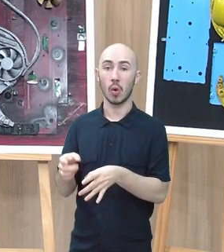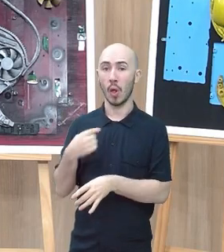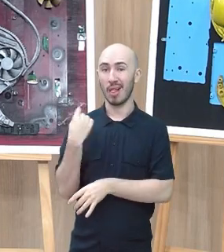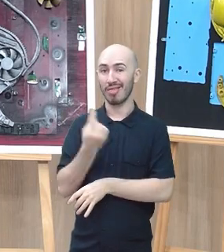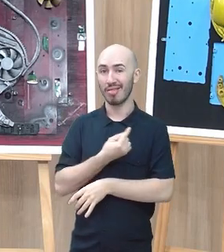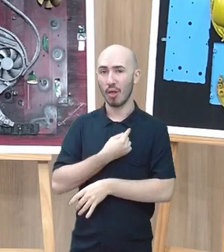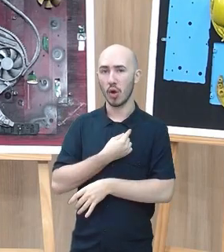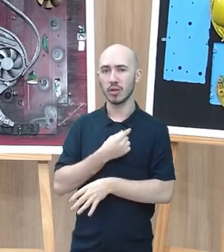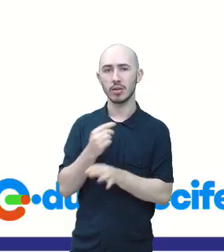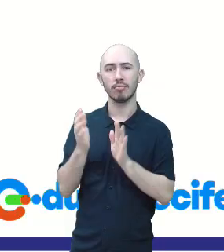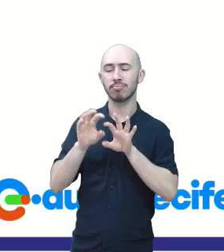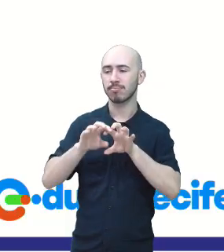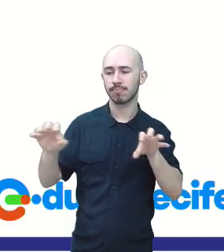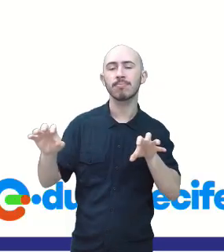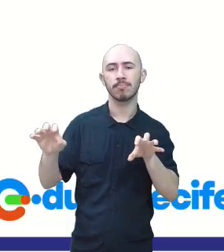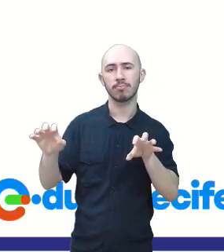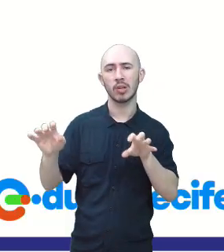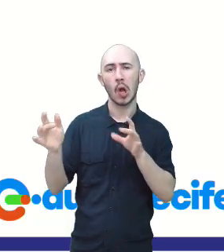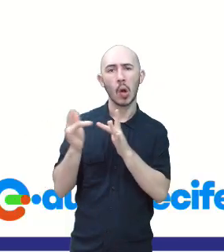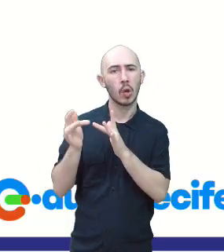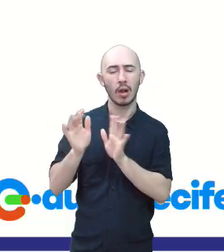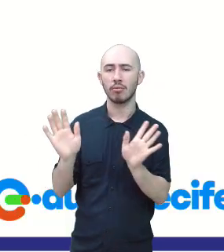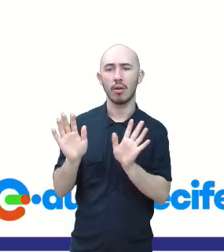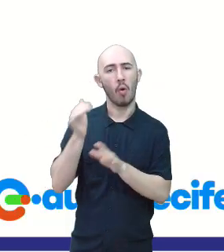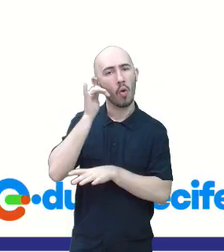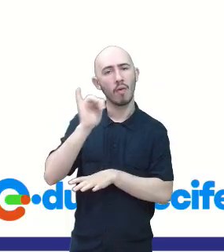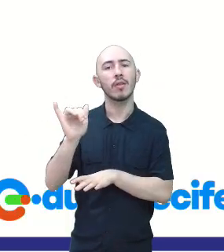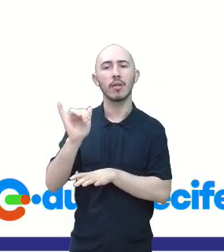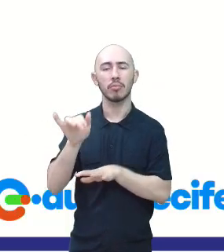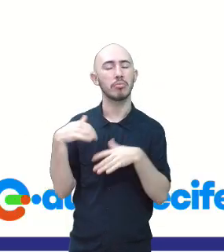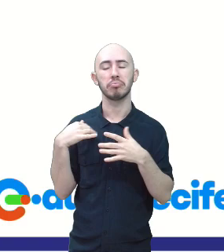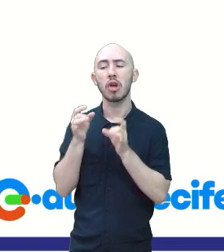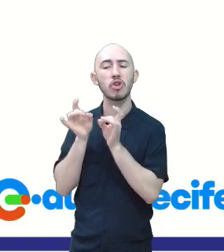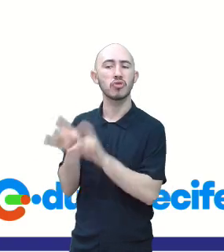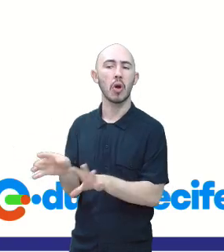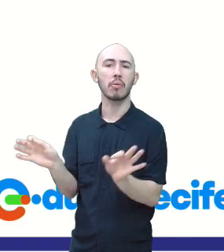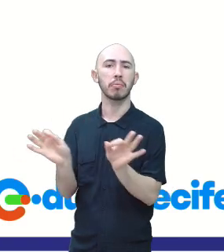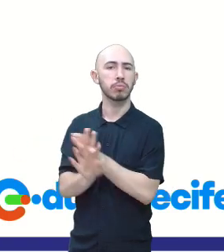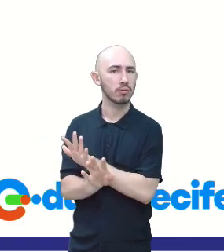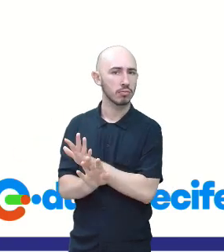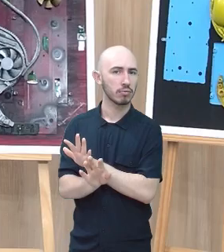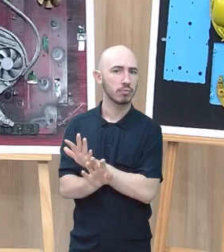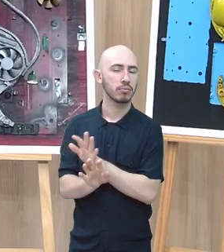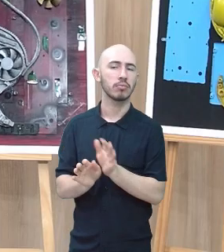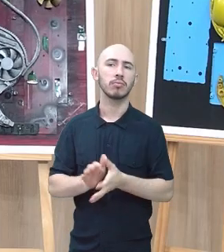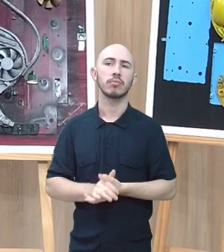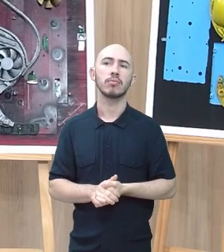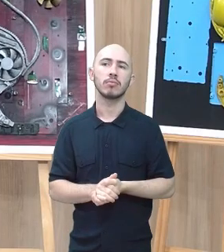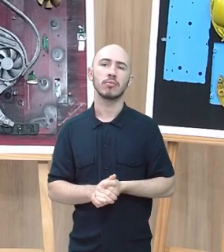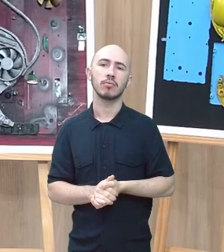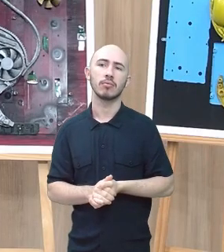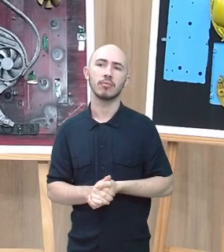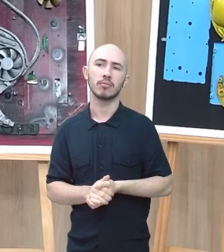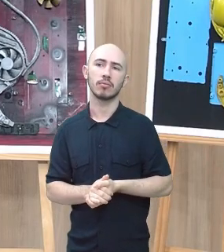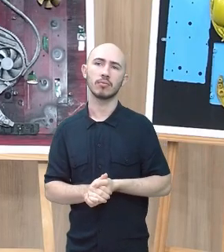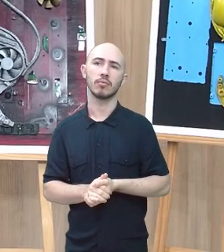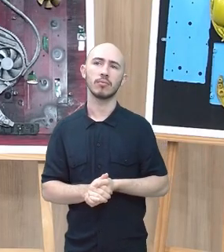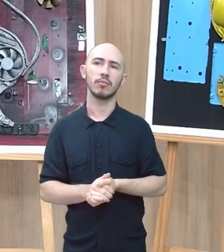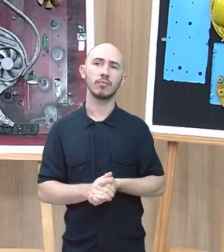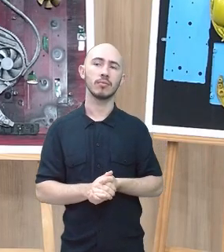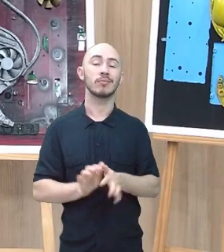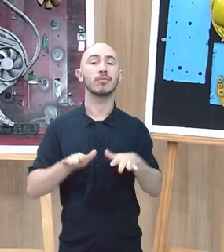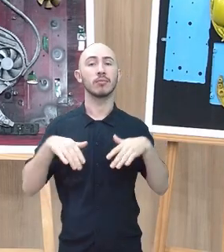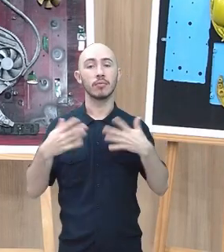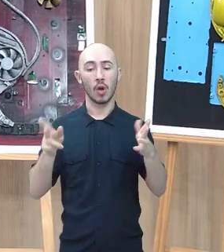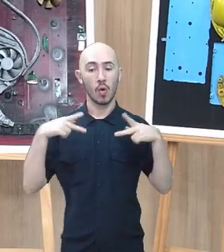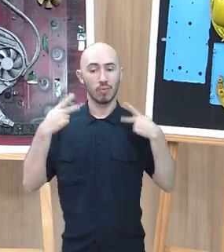fica ultrapassado, sem uso, a gente descarta e a ideia é que a gente não tenha mais contato com esse resíduo. E